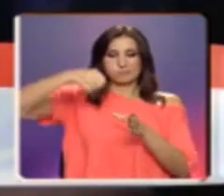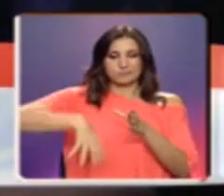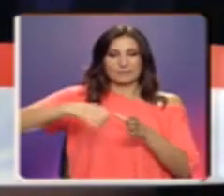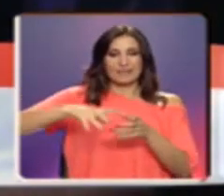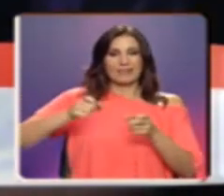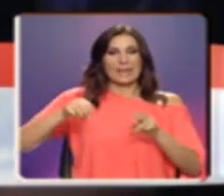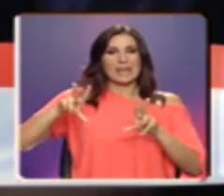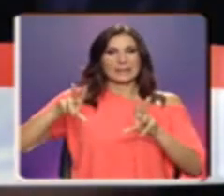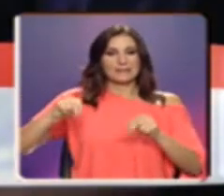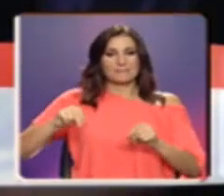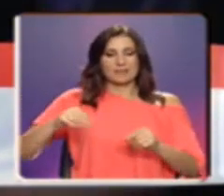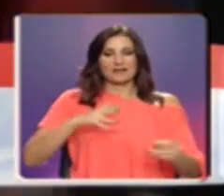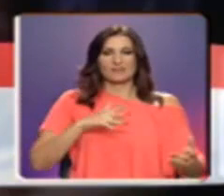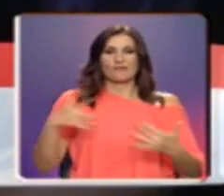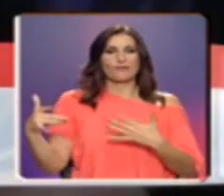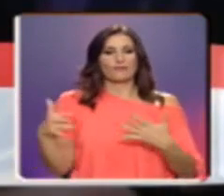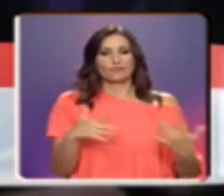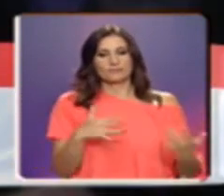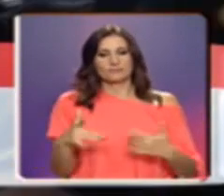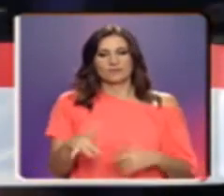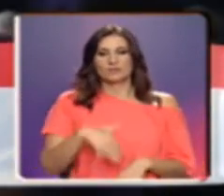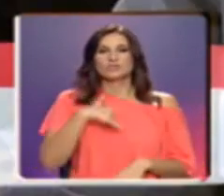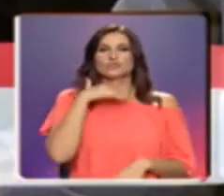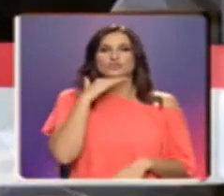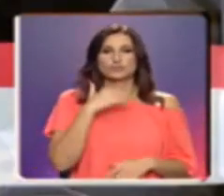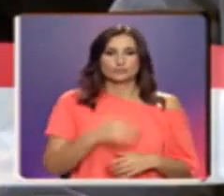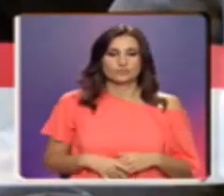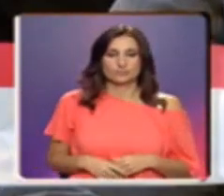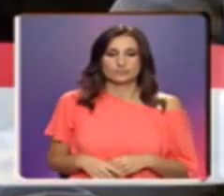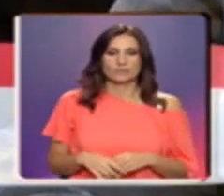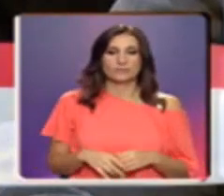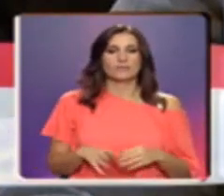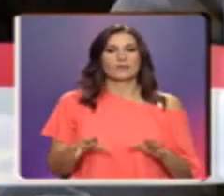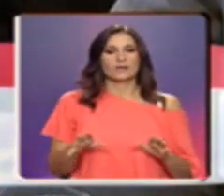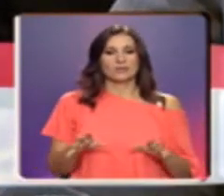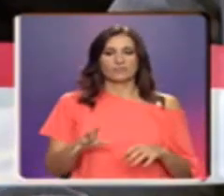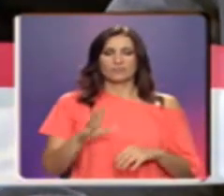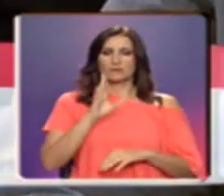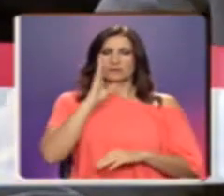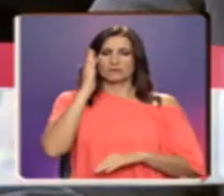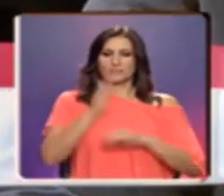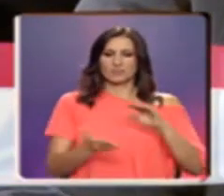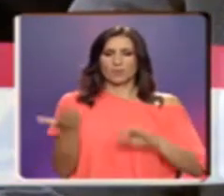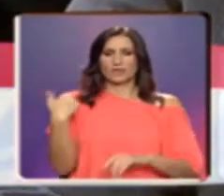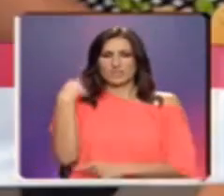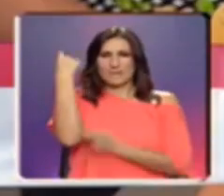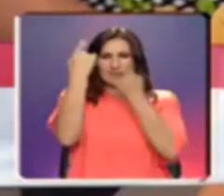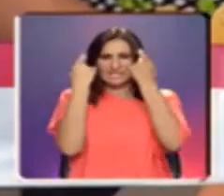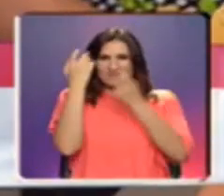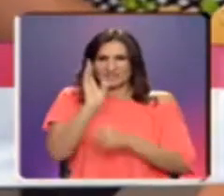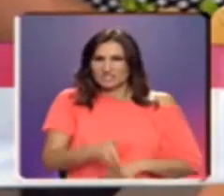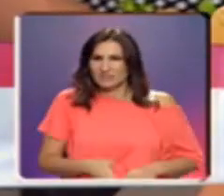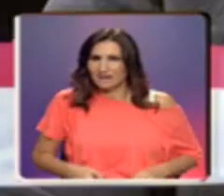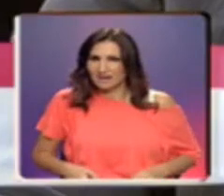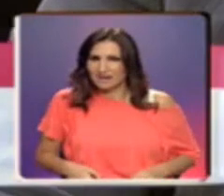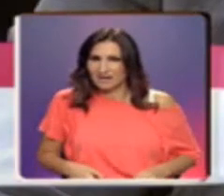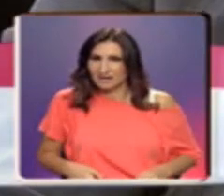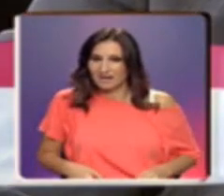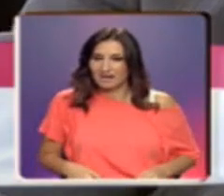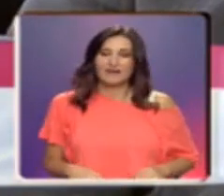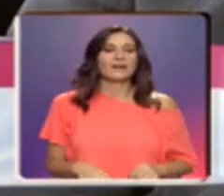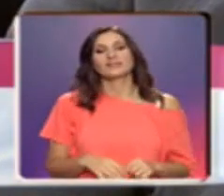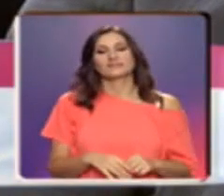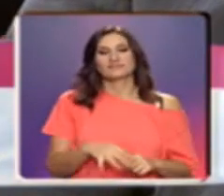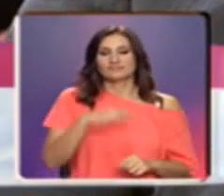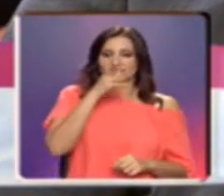limpar aquilo que é um futebol que está conspurcado. Isto saiu-lhe na altura ou já tinha pensado nisto?